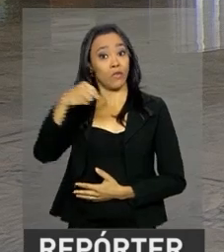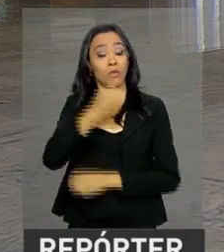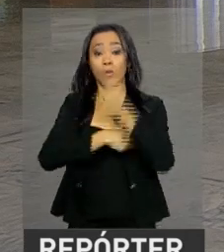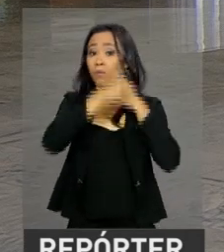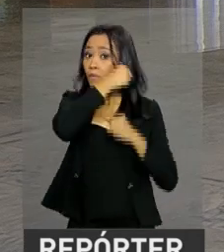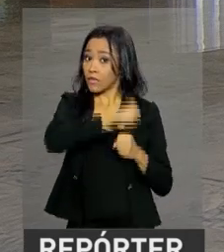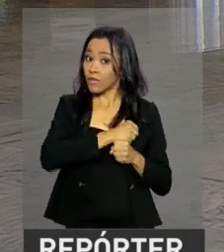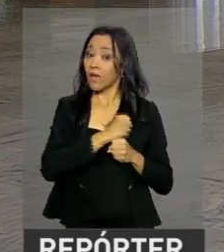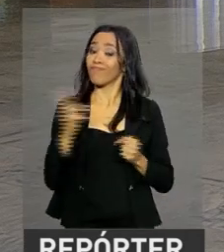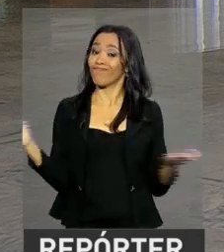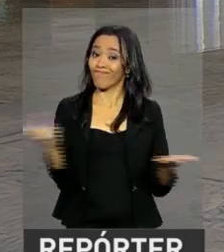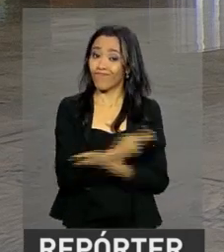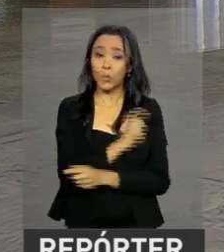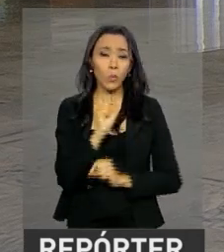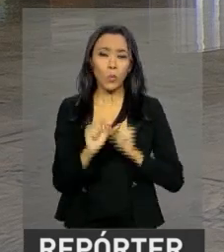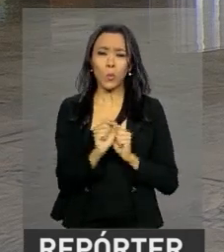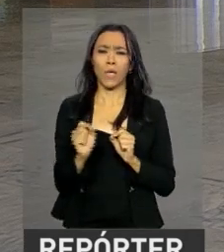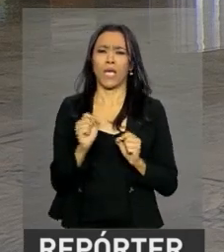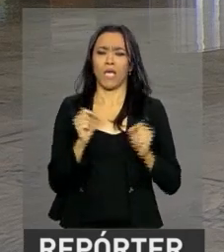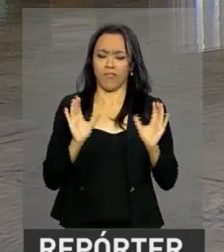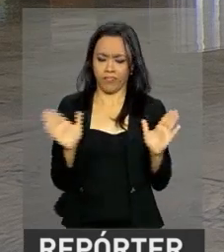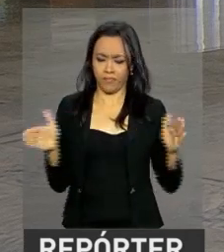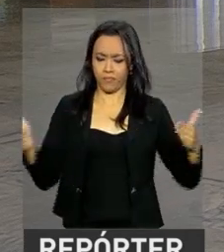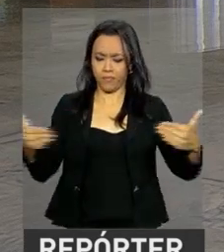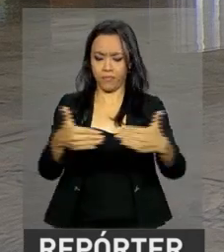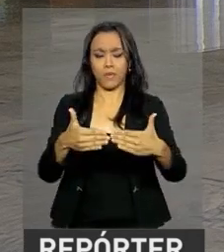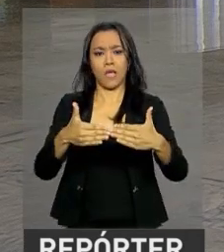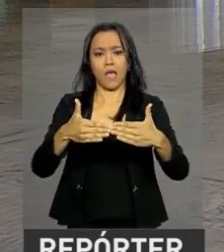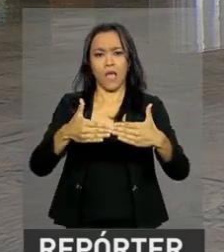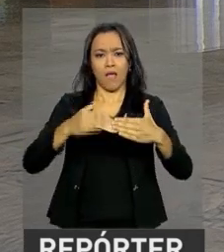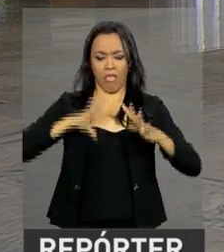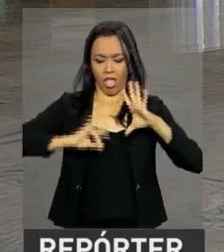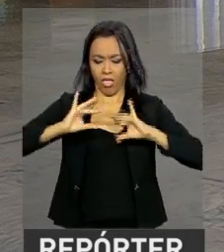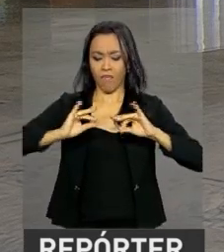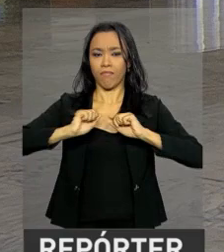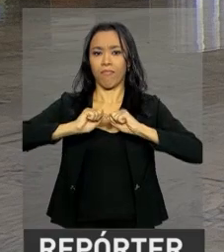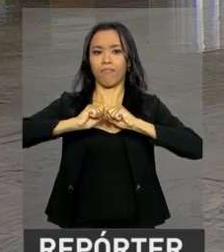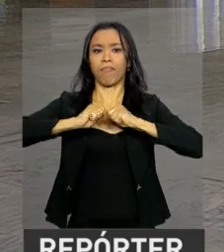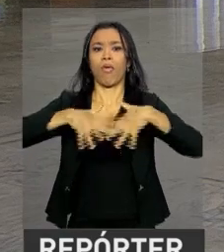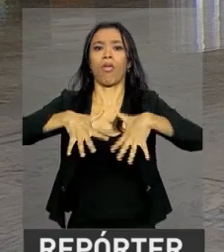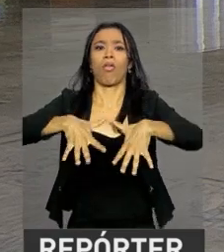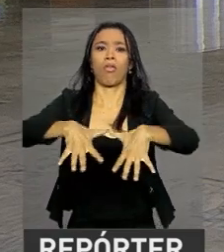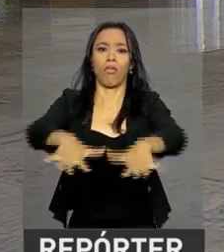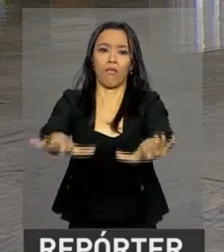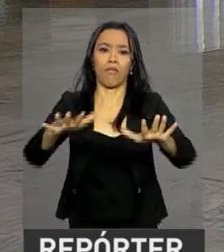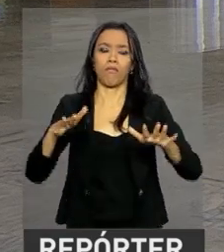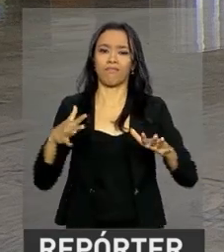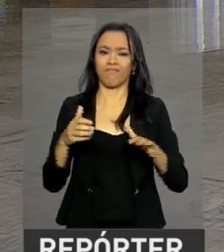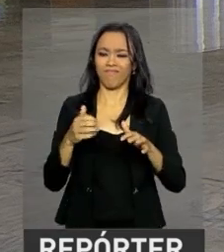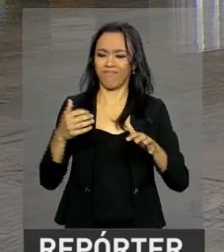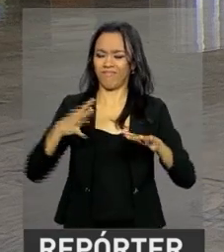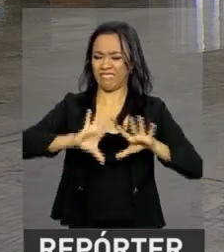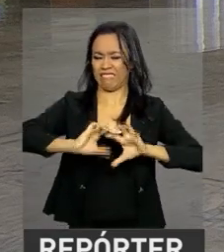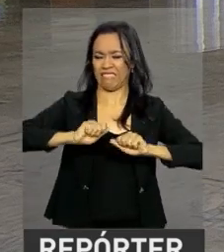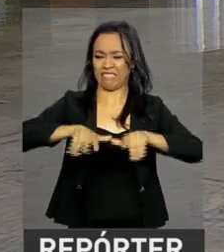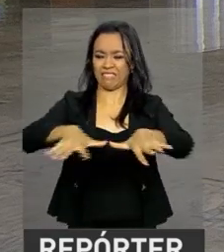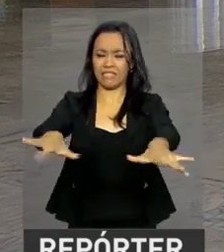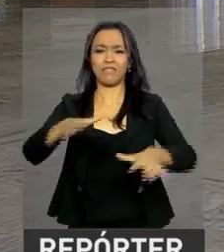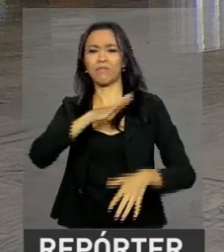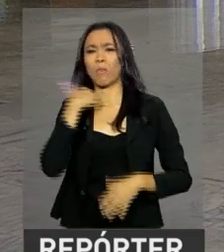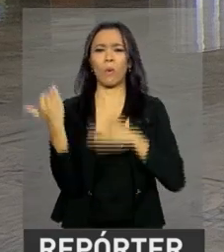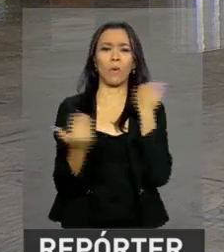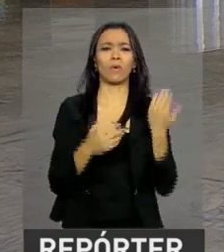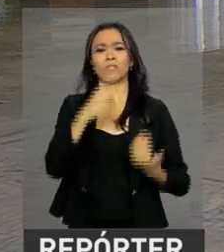foi provocado aí pelo rompimento de uma barragem de rejeitos de minério, a barragem de Fundão, deixou 19 mortos,